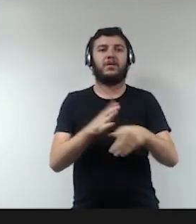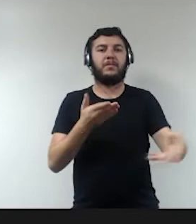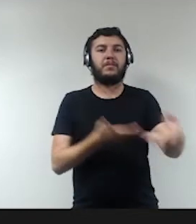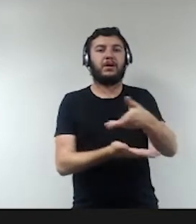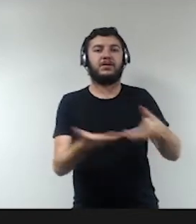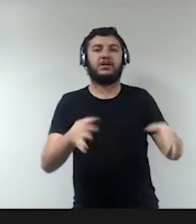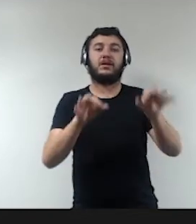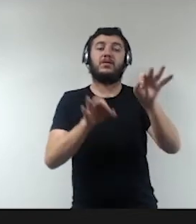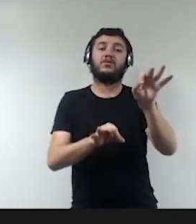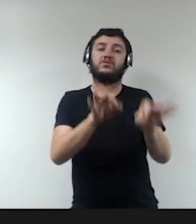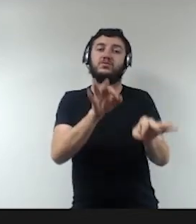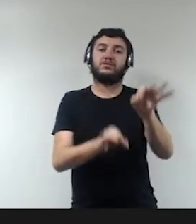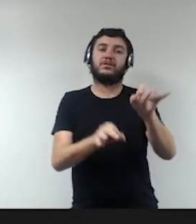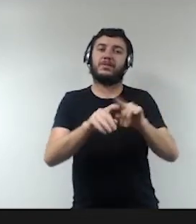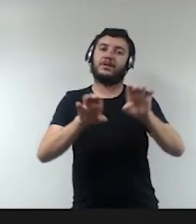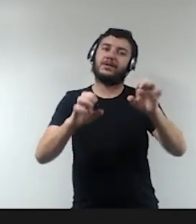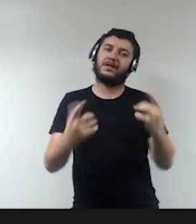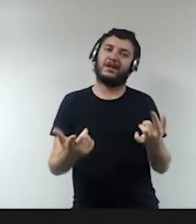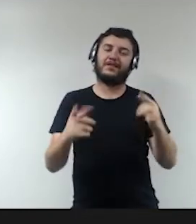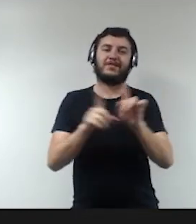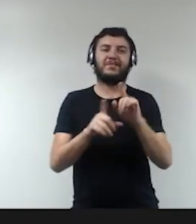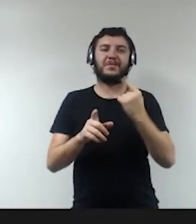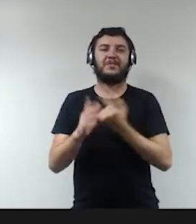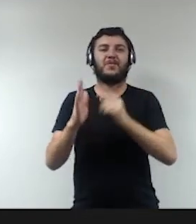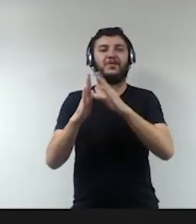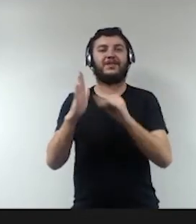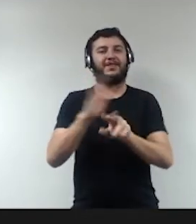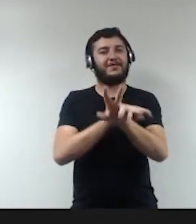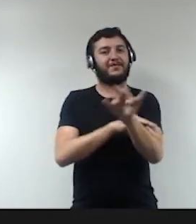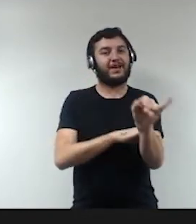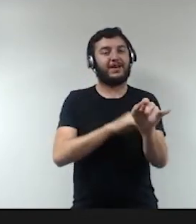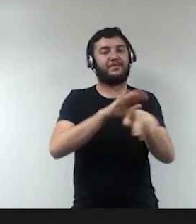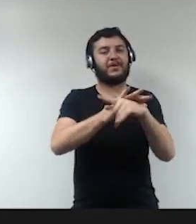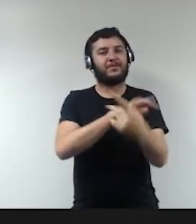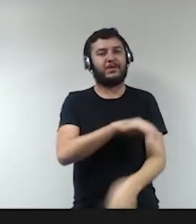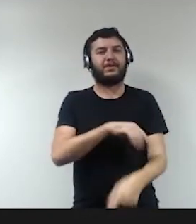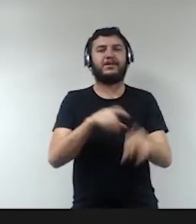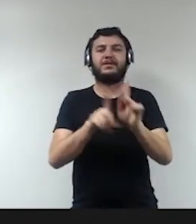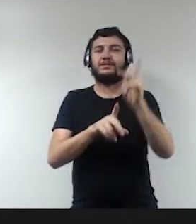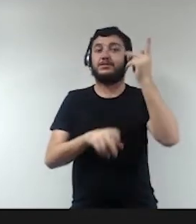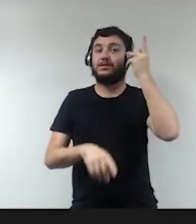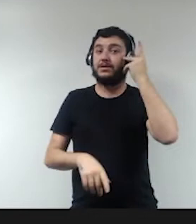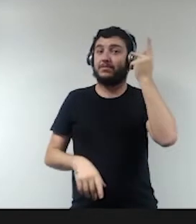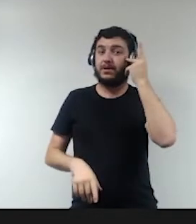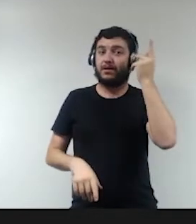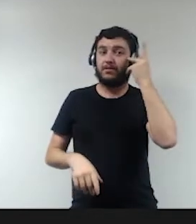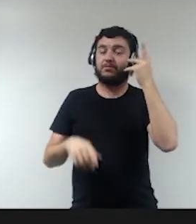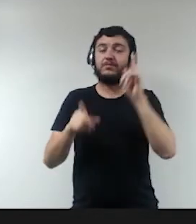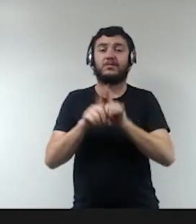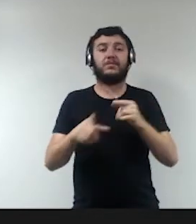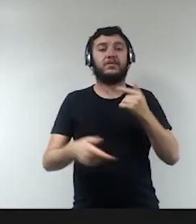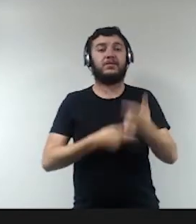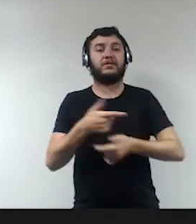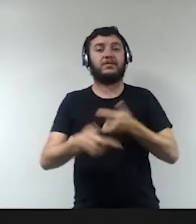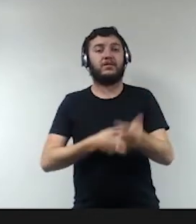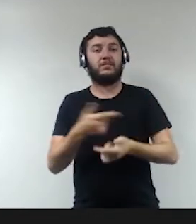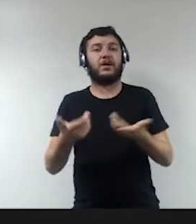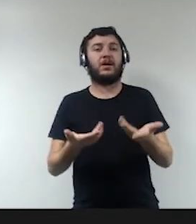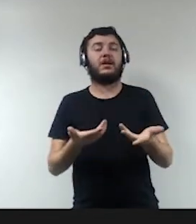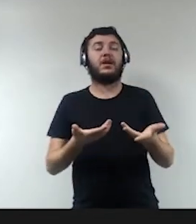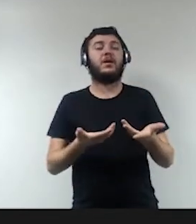também temos um modelo aqui no estado de aqui em São Paulo, que trabalha uma